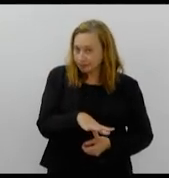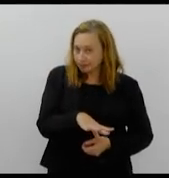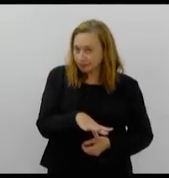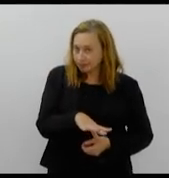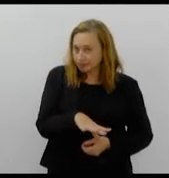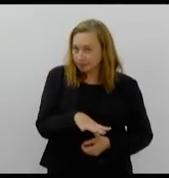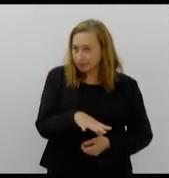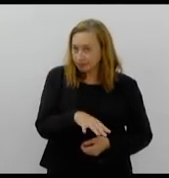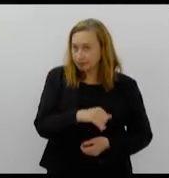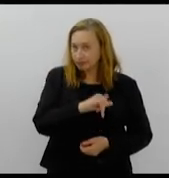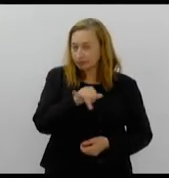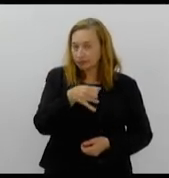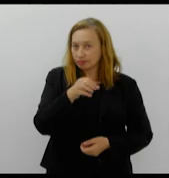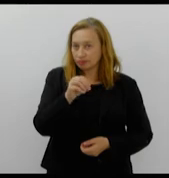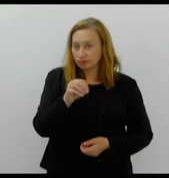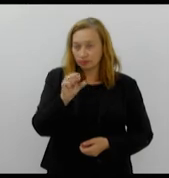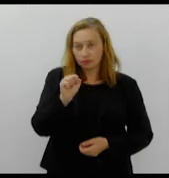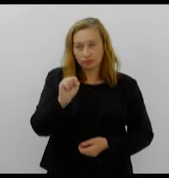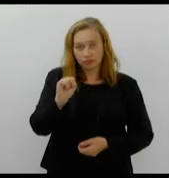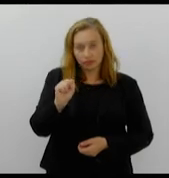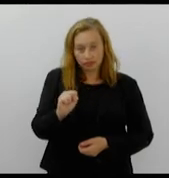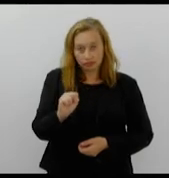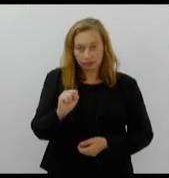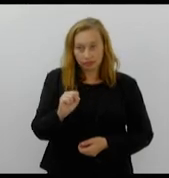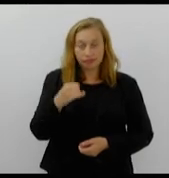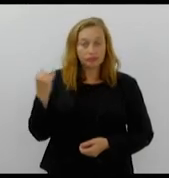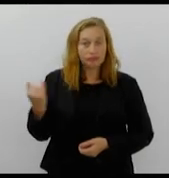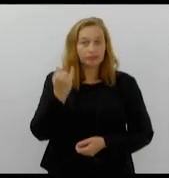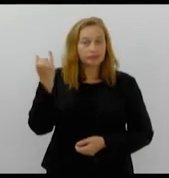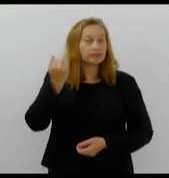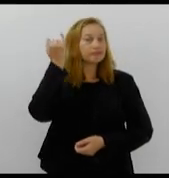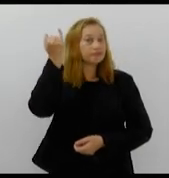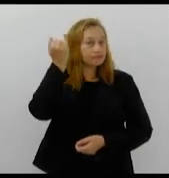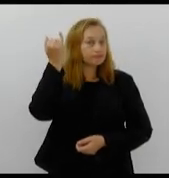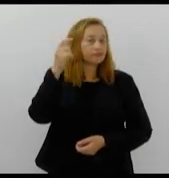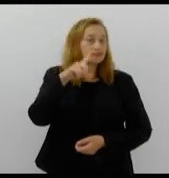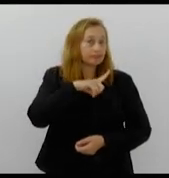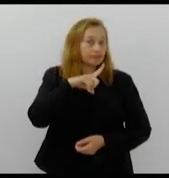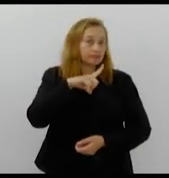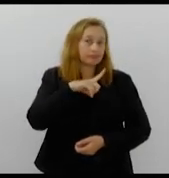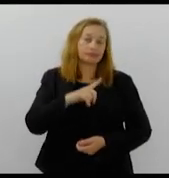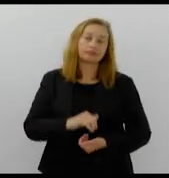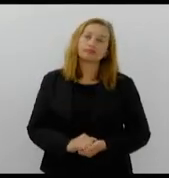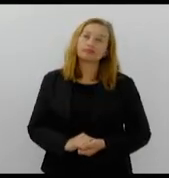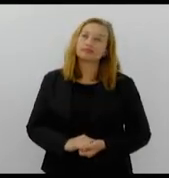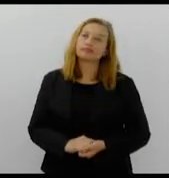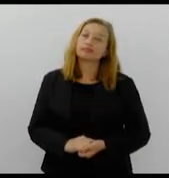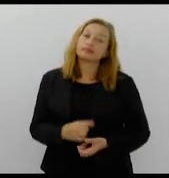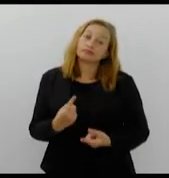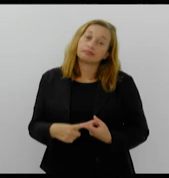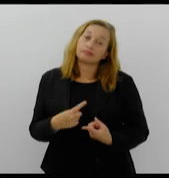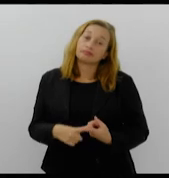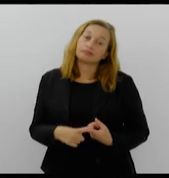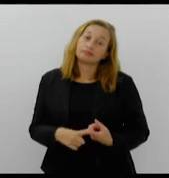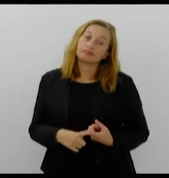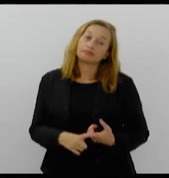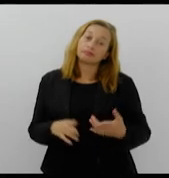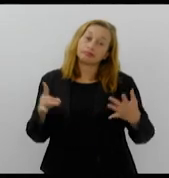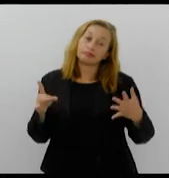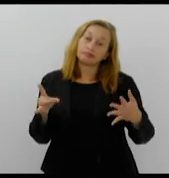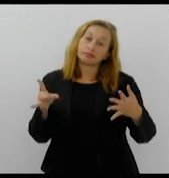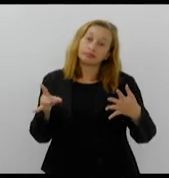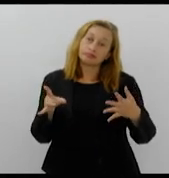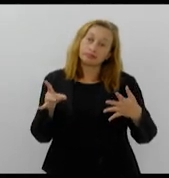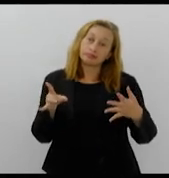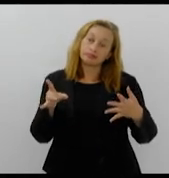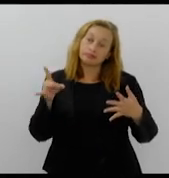joia da coroa, última joia da coroa. Porque a penúltima